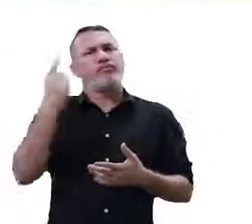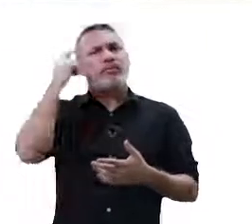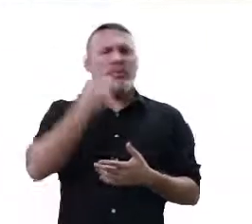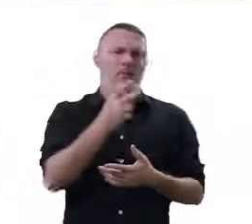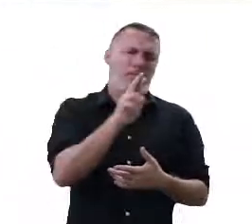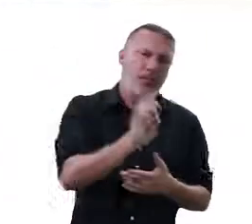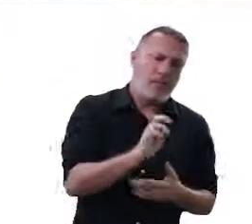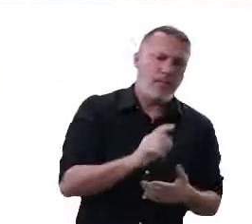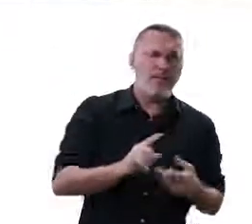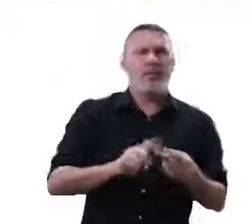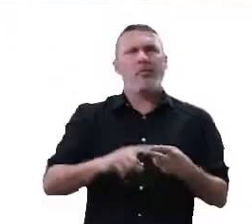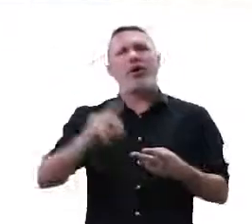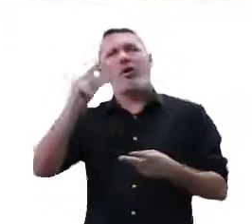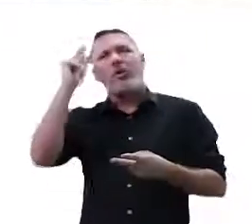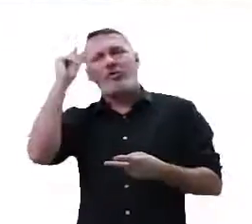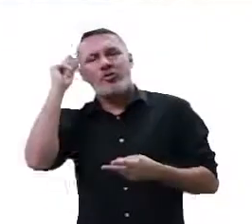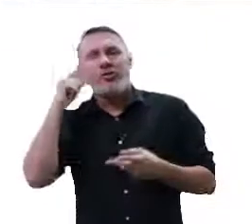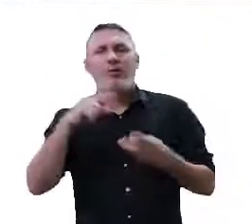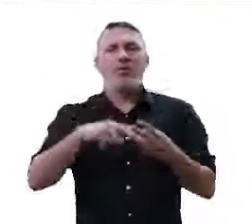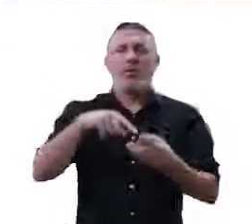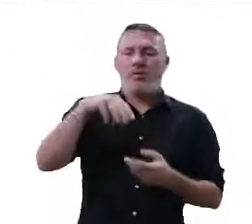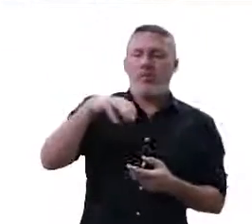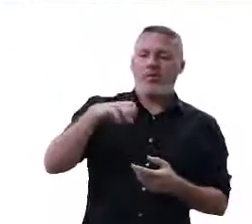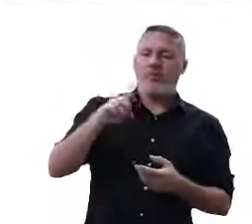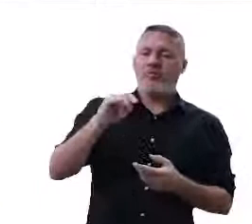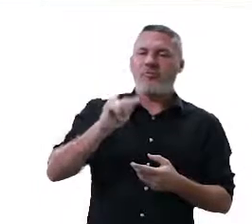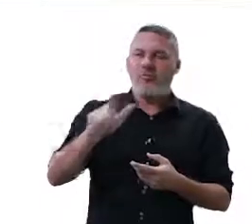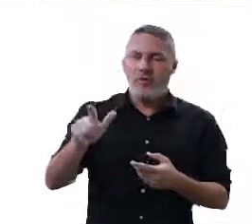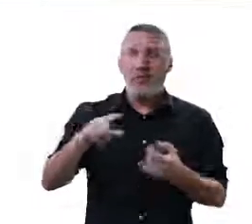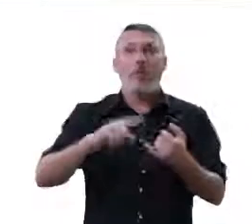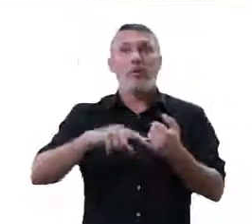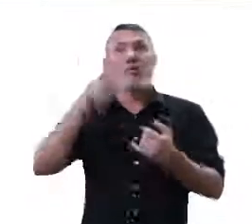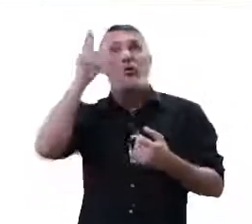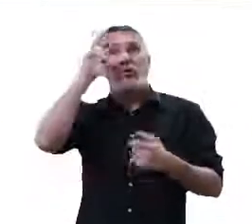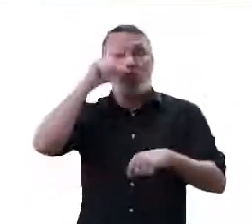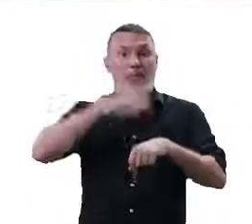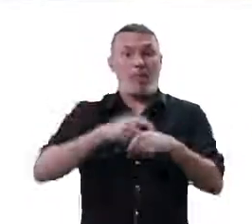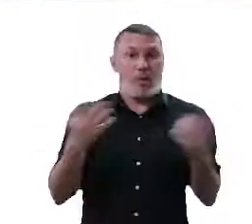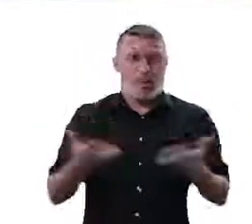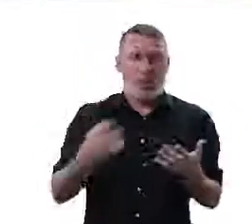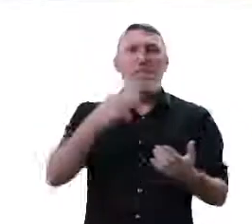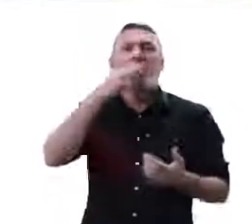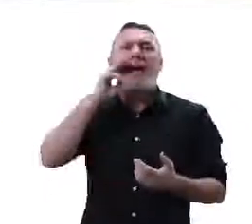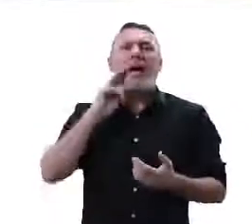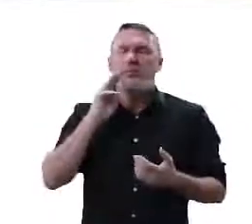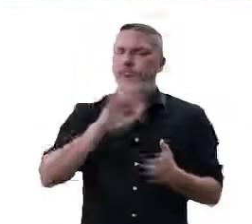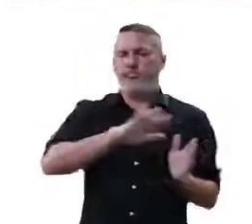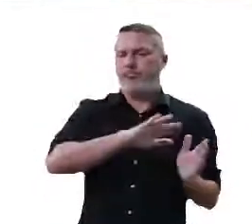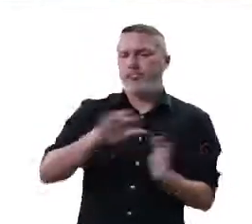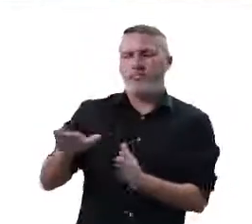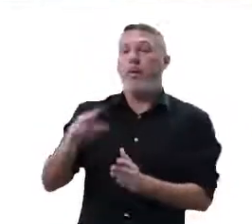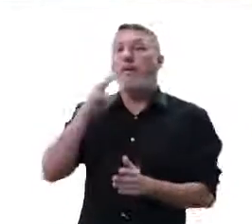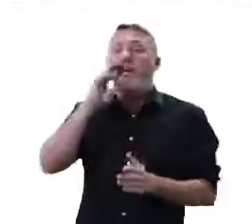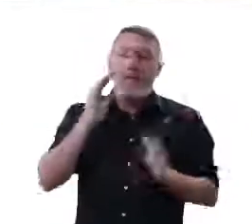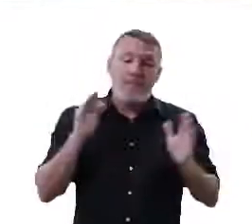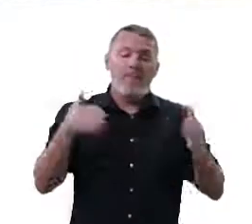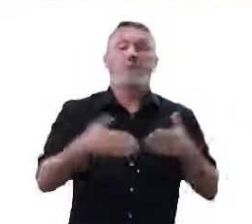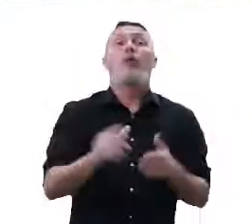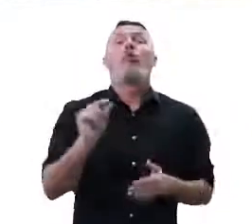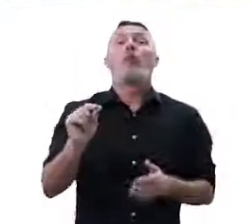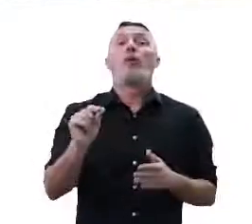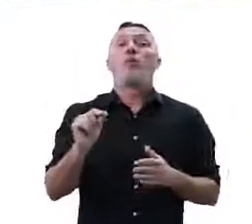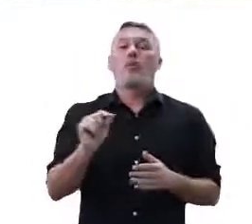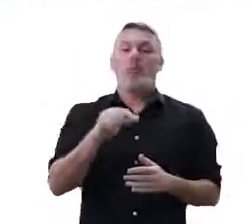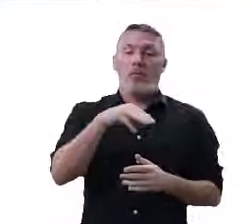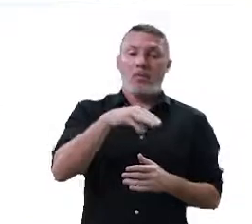história pré-história, história antiga, história moderna, medieval, história moderna e contemporânea, certo? O Marx não, ele